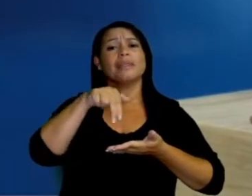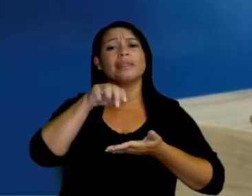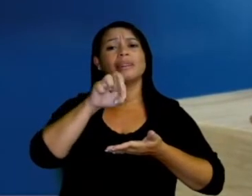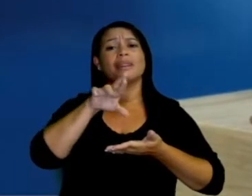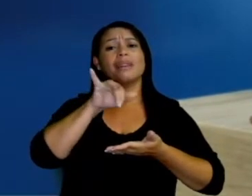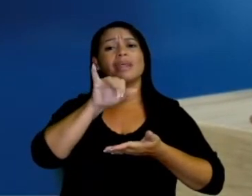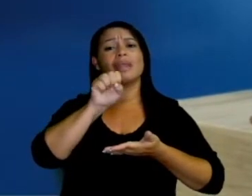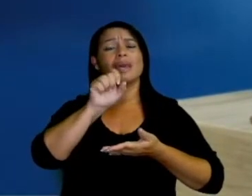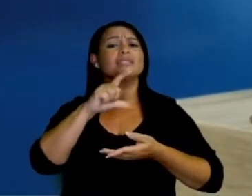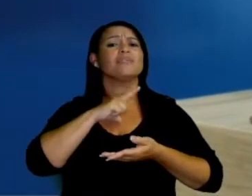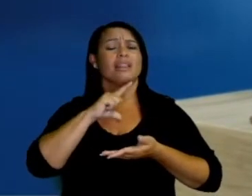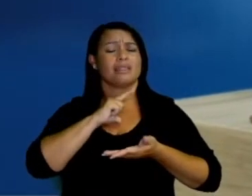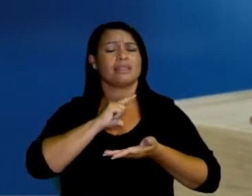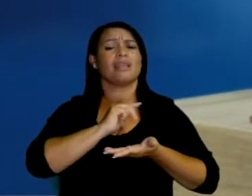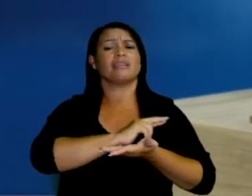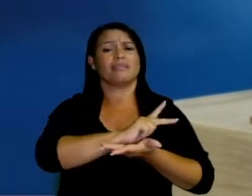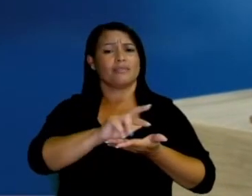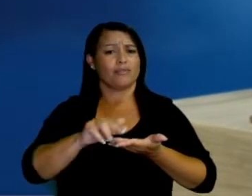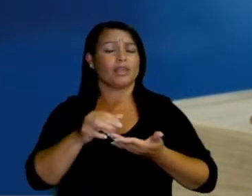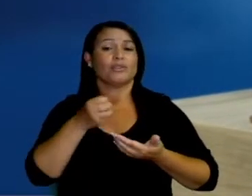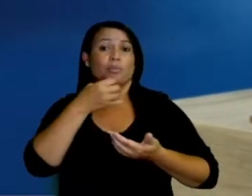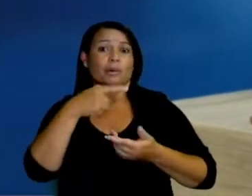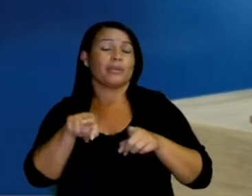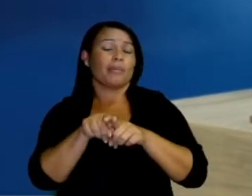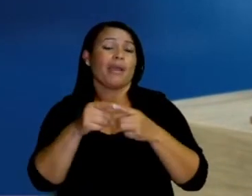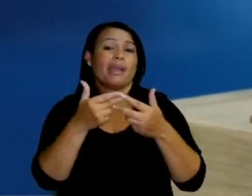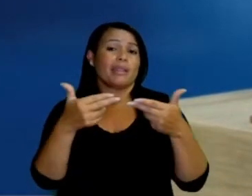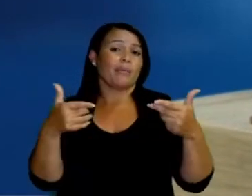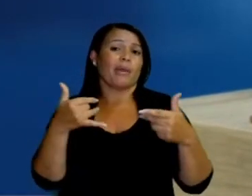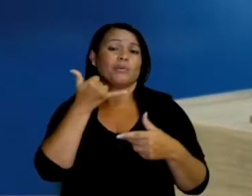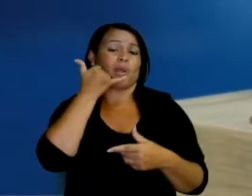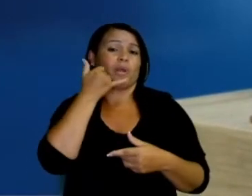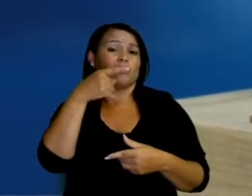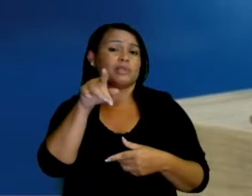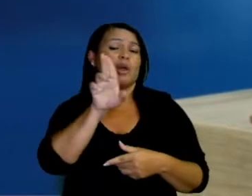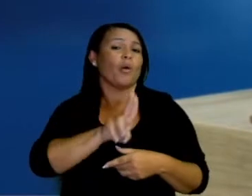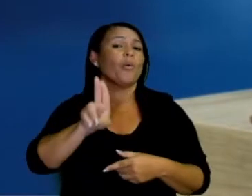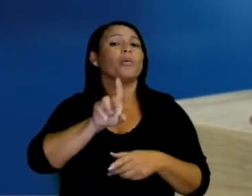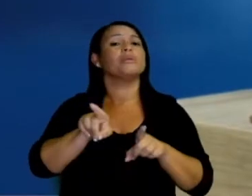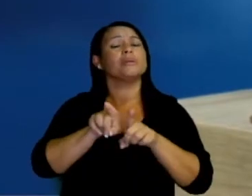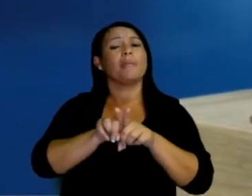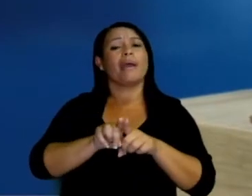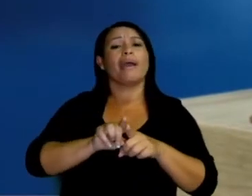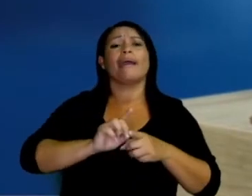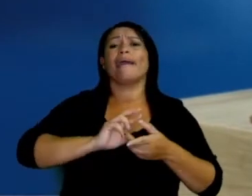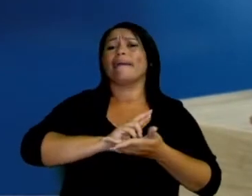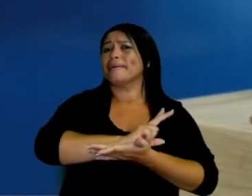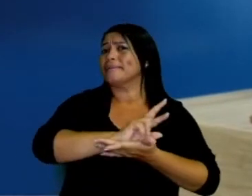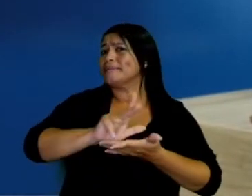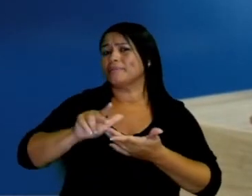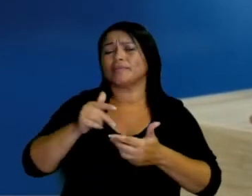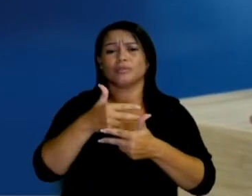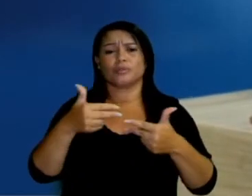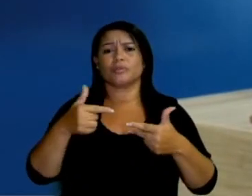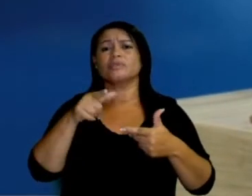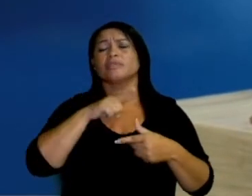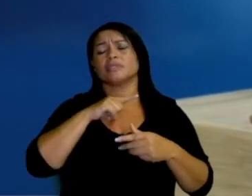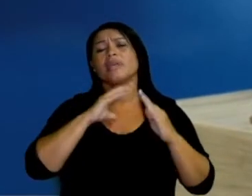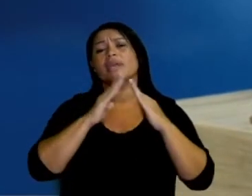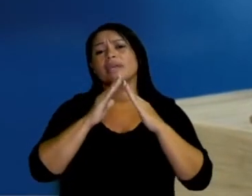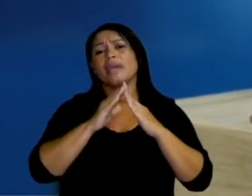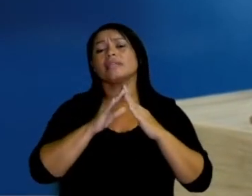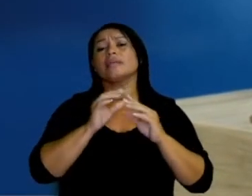de diversos bens, né? Inclusive o celular que você usa vai ter aparelhos ou equipamentos ali dentro do celular que são